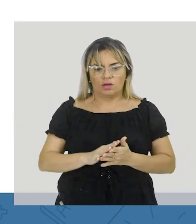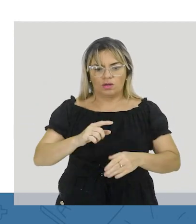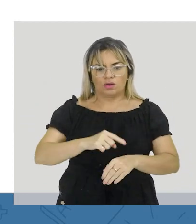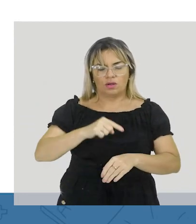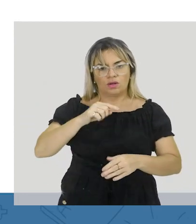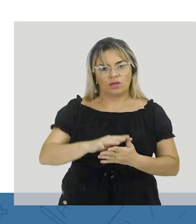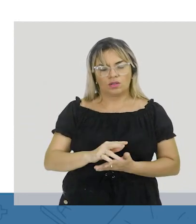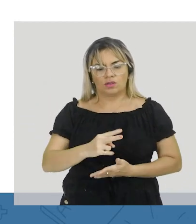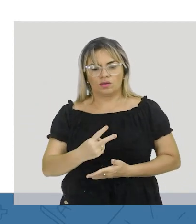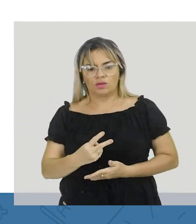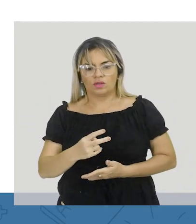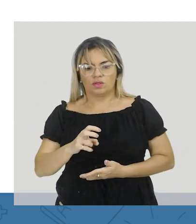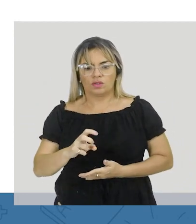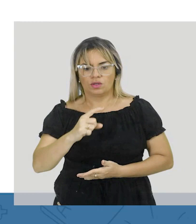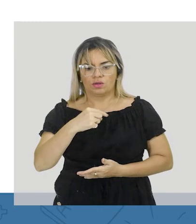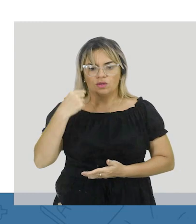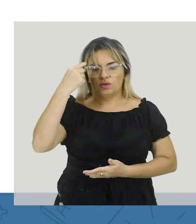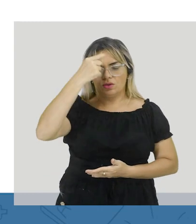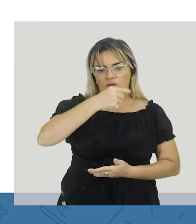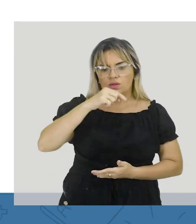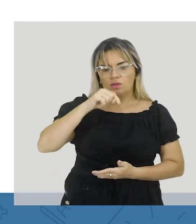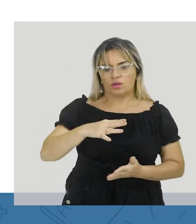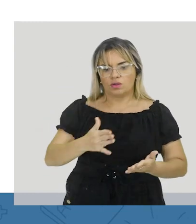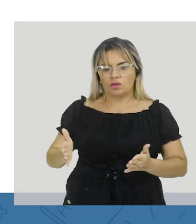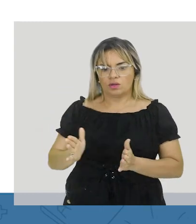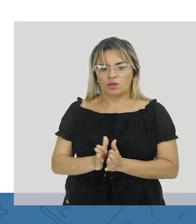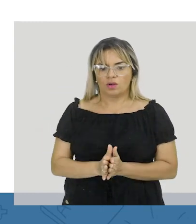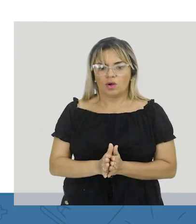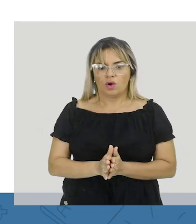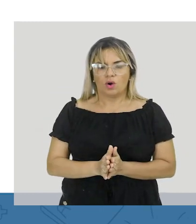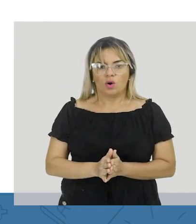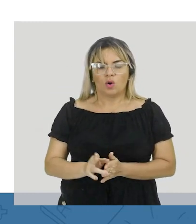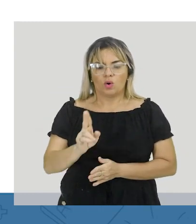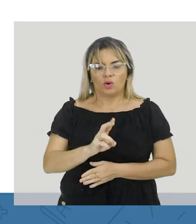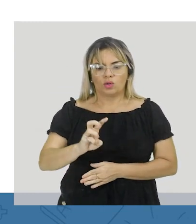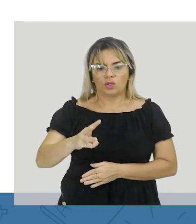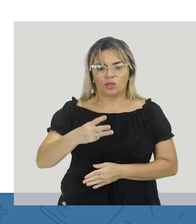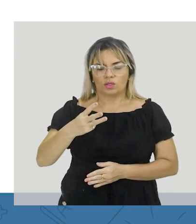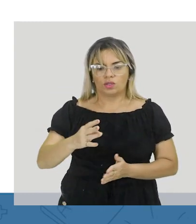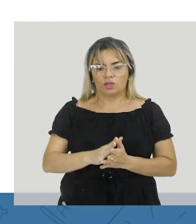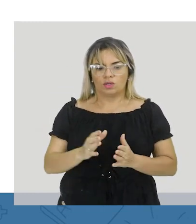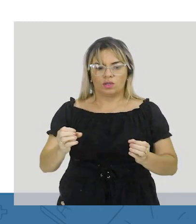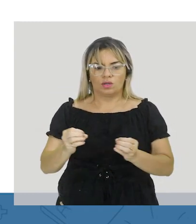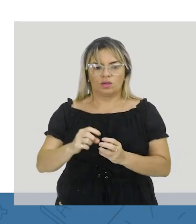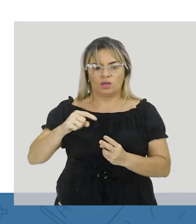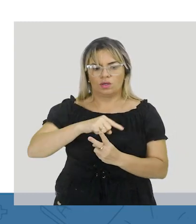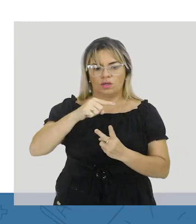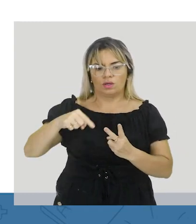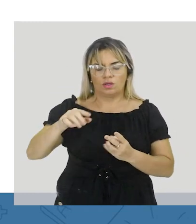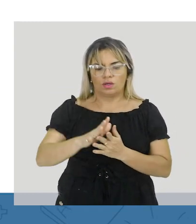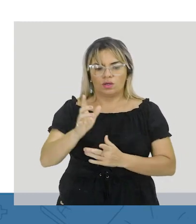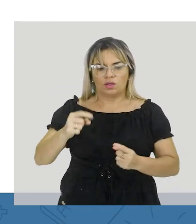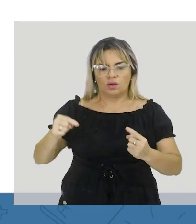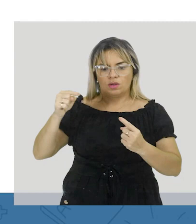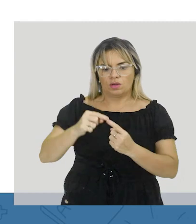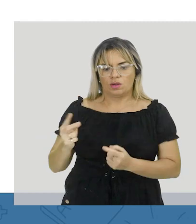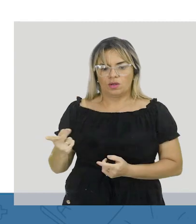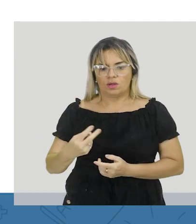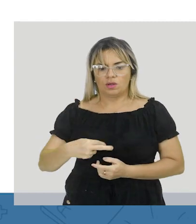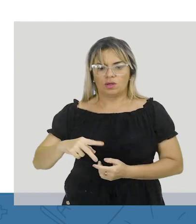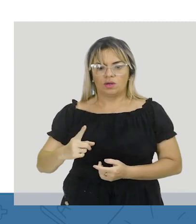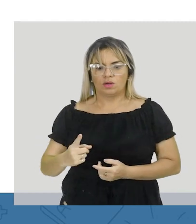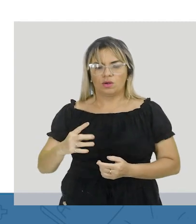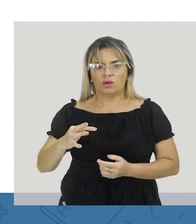Use 3 como aproximação para π. Né? Para atingir esse objetivo, as velocidades de T1,